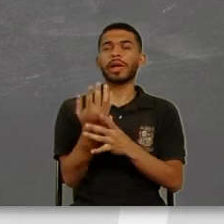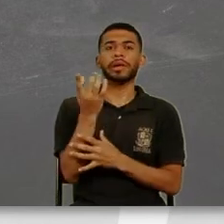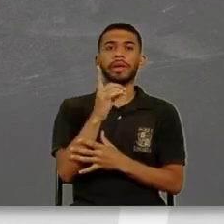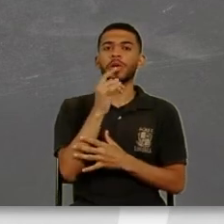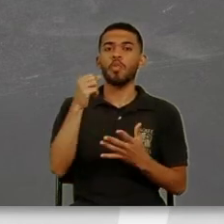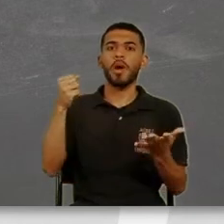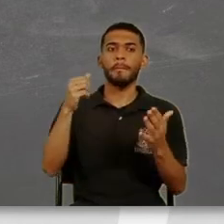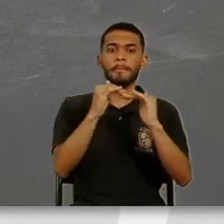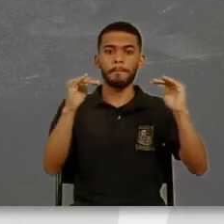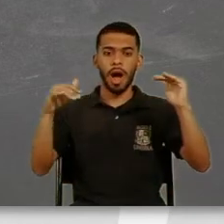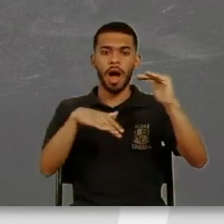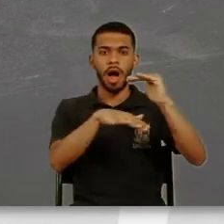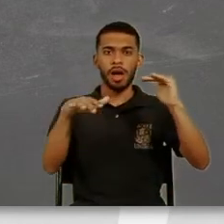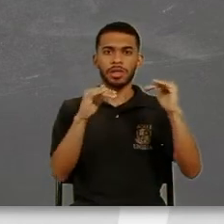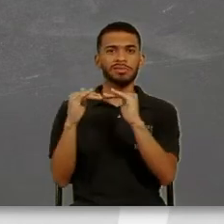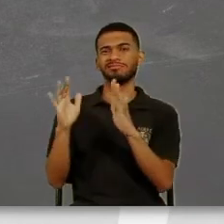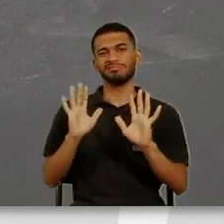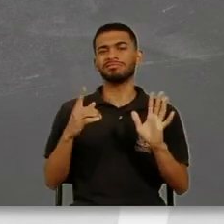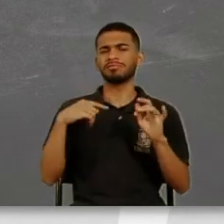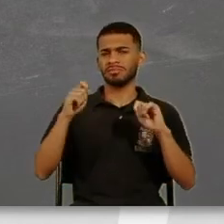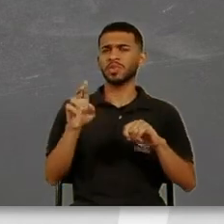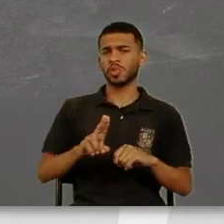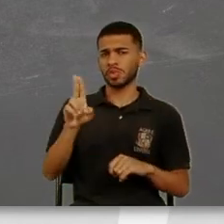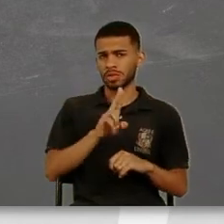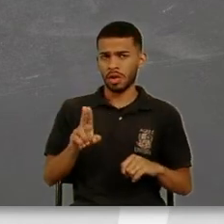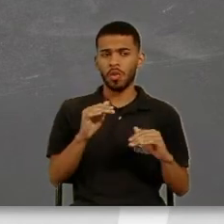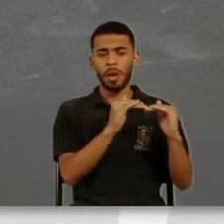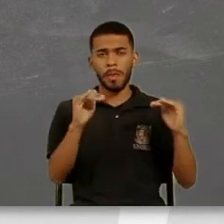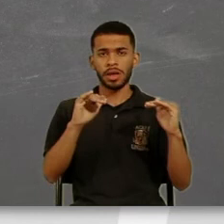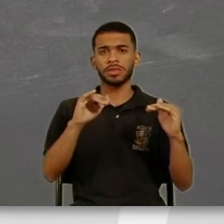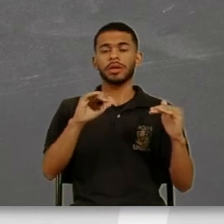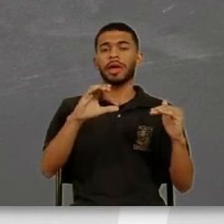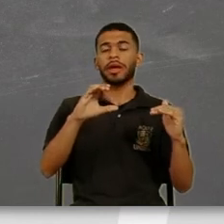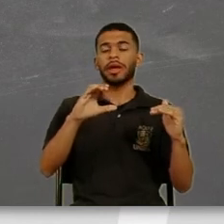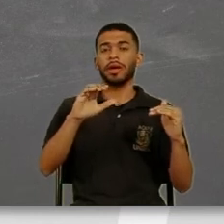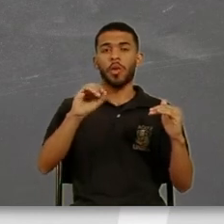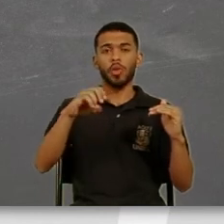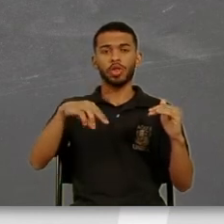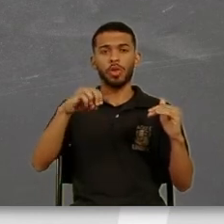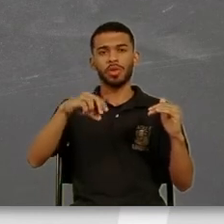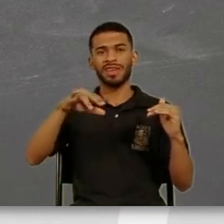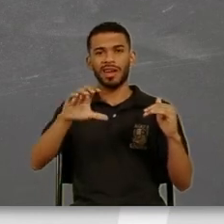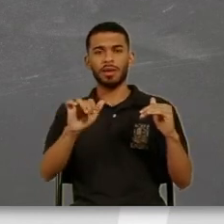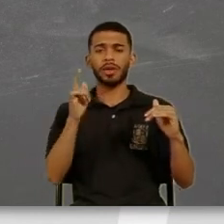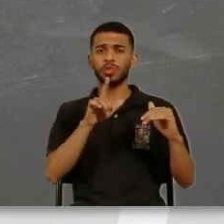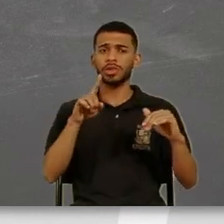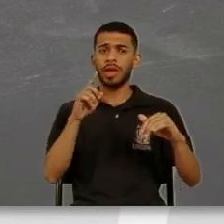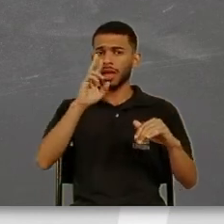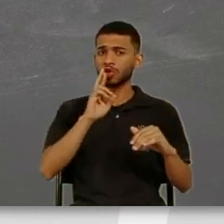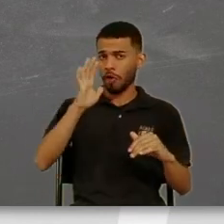uma base canônica. Eu posso utilizar uma base canônica para poder resolver